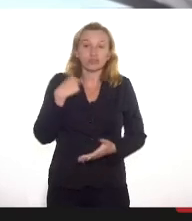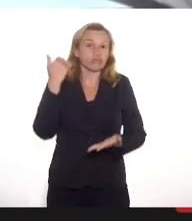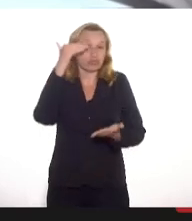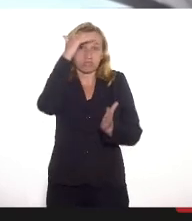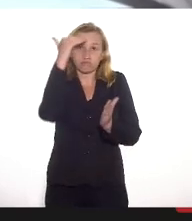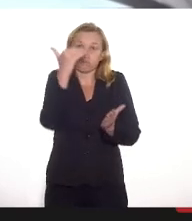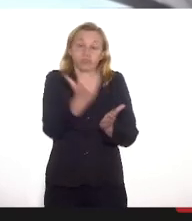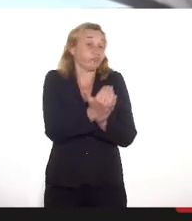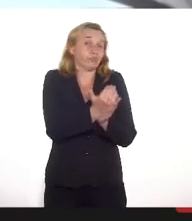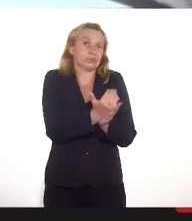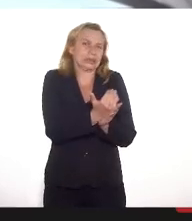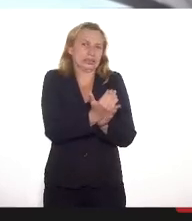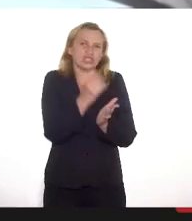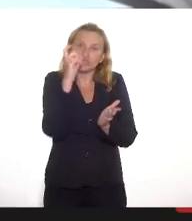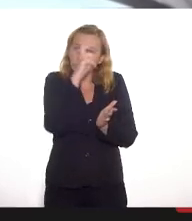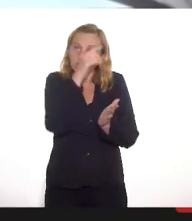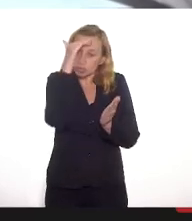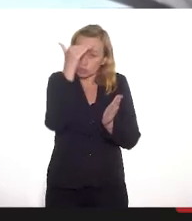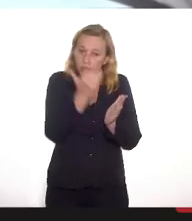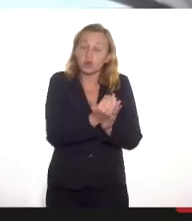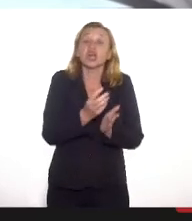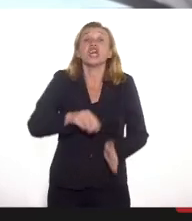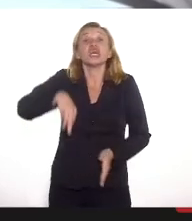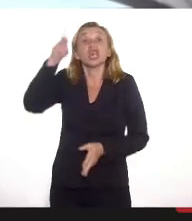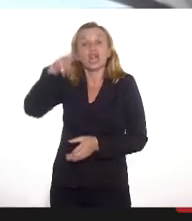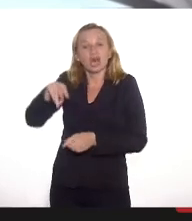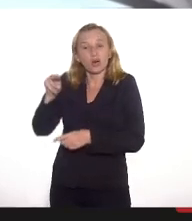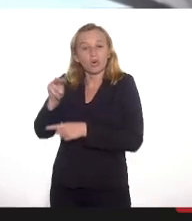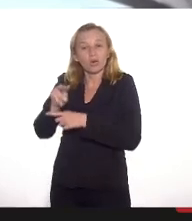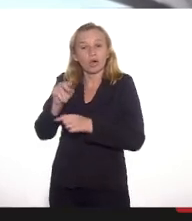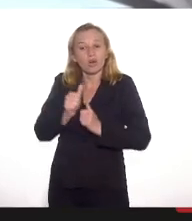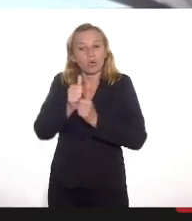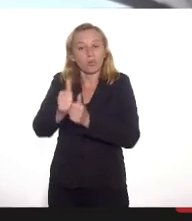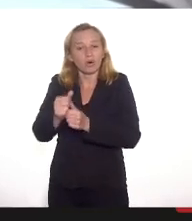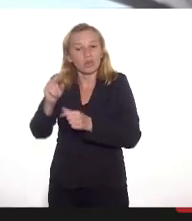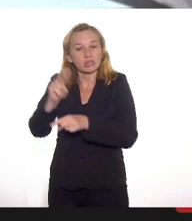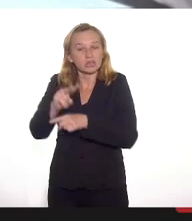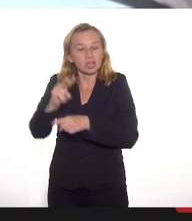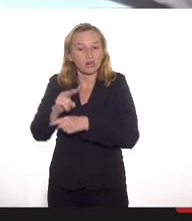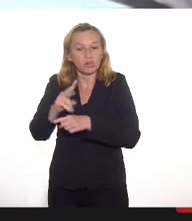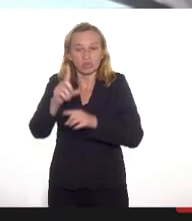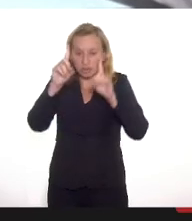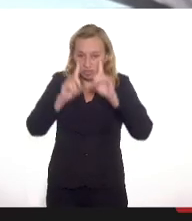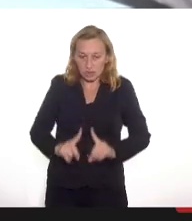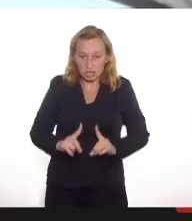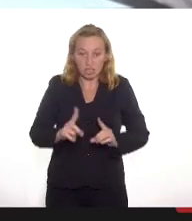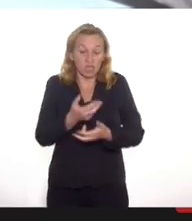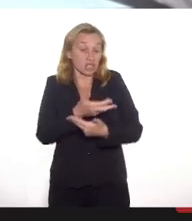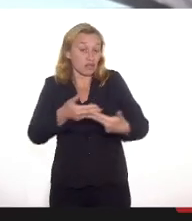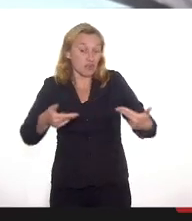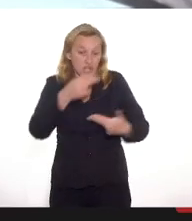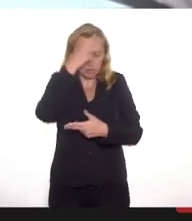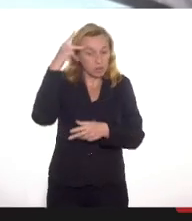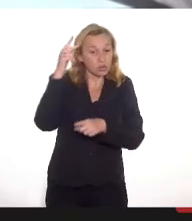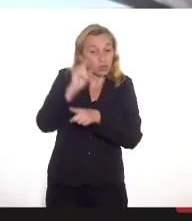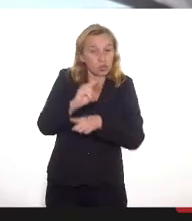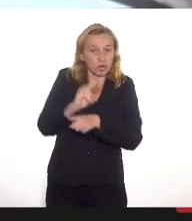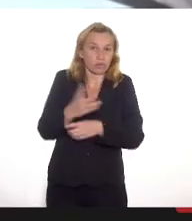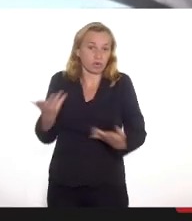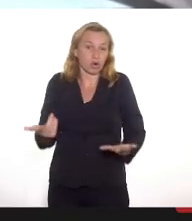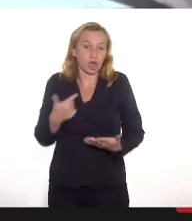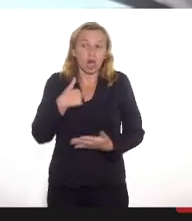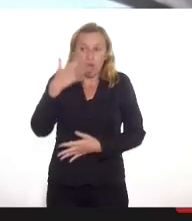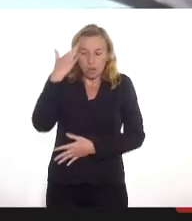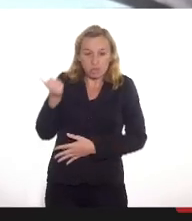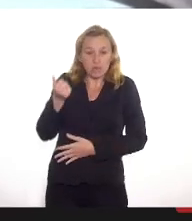cumprir jogadas aqui é o acompanhante do deficiente Qualquer que seja ele tem vários computadores não sei porque eu tenho